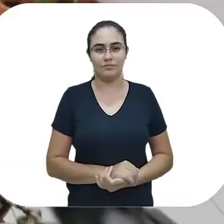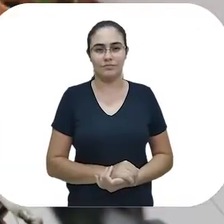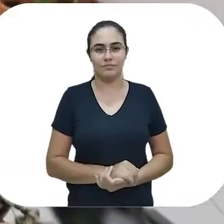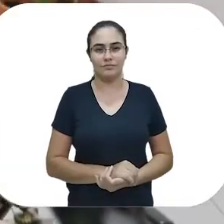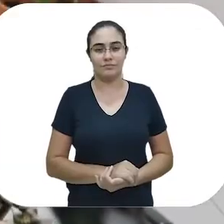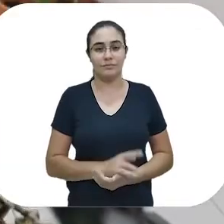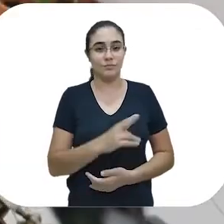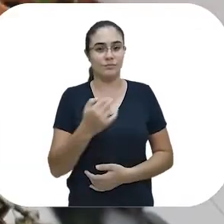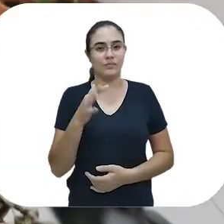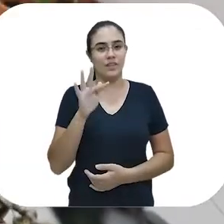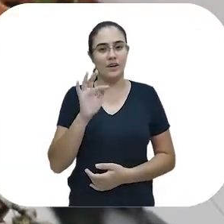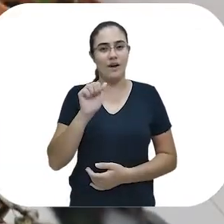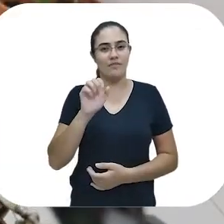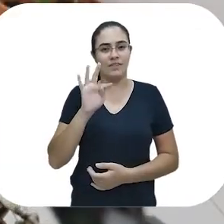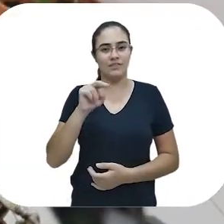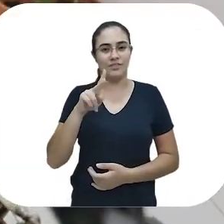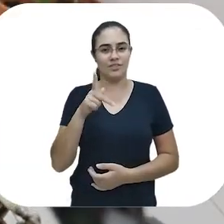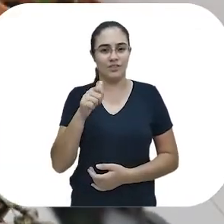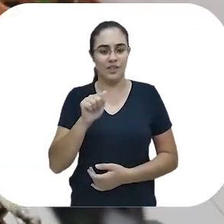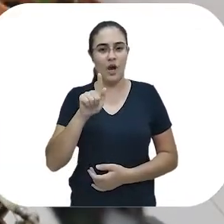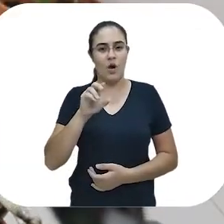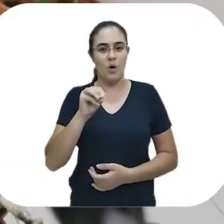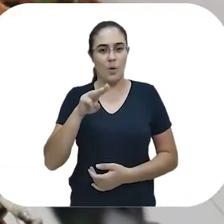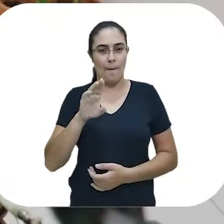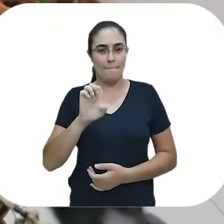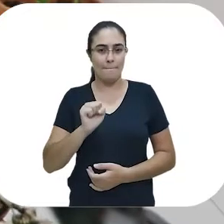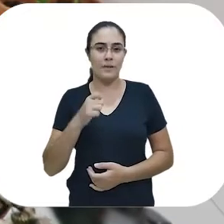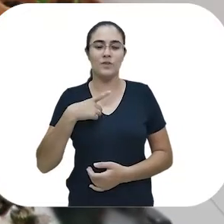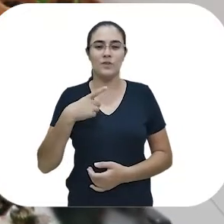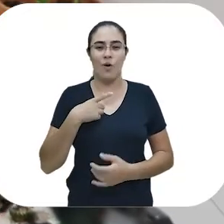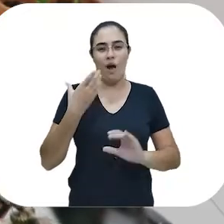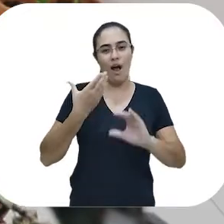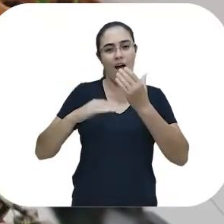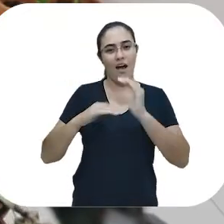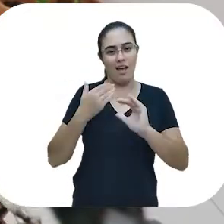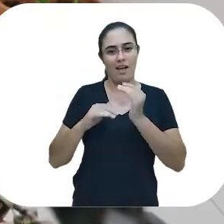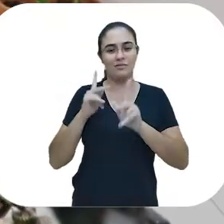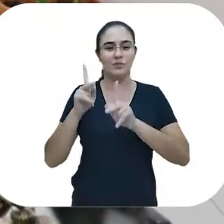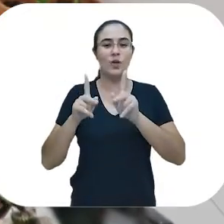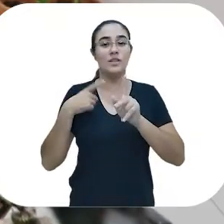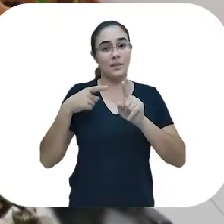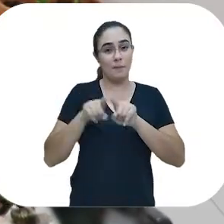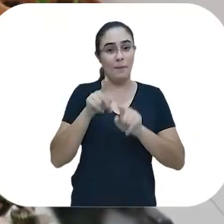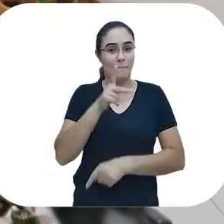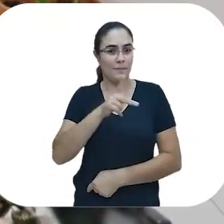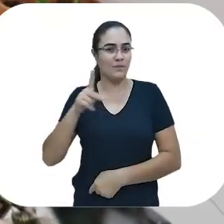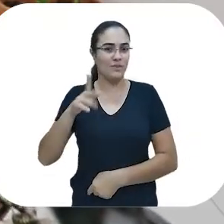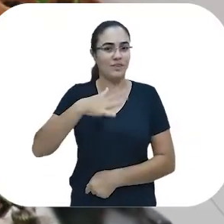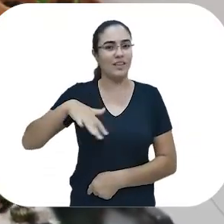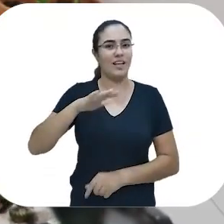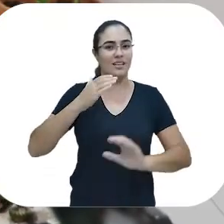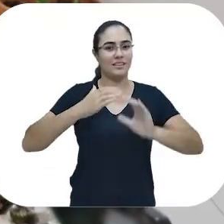Sou Fatinha Gomes, sou cantora popular, sou professora de canto e sou